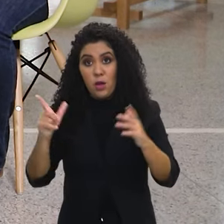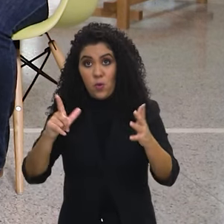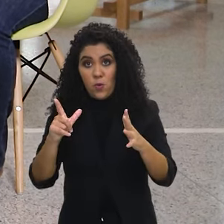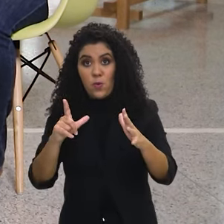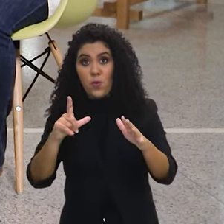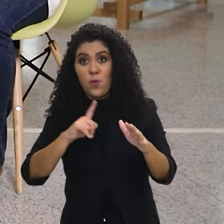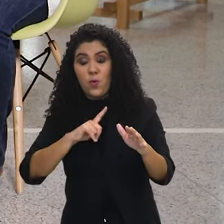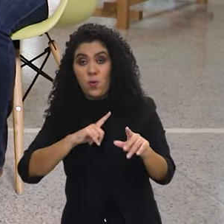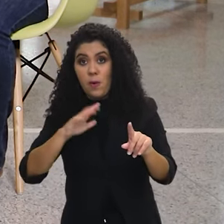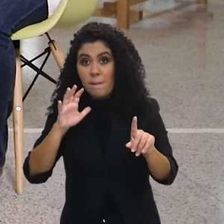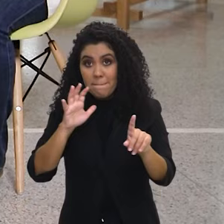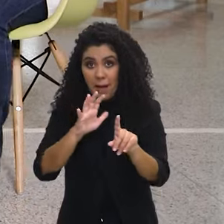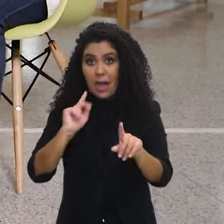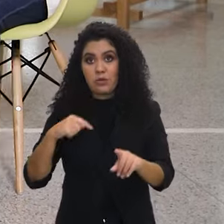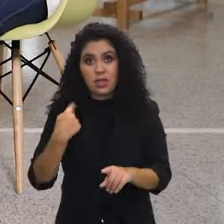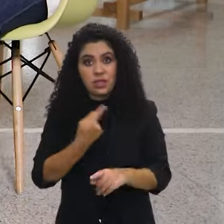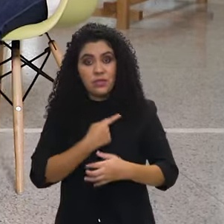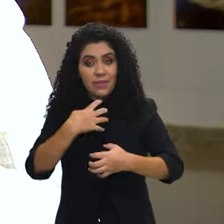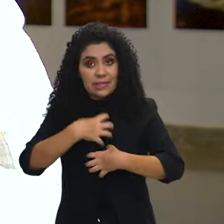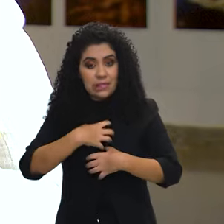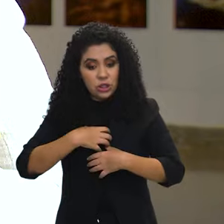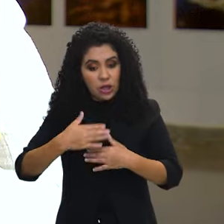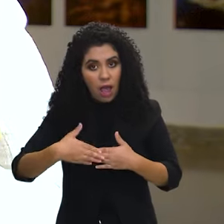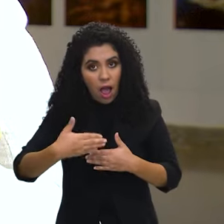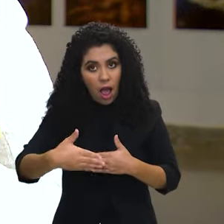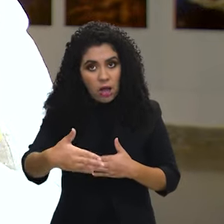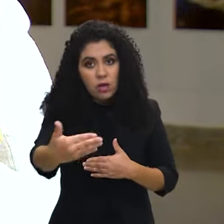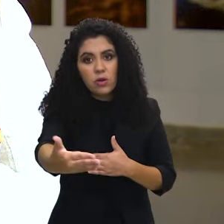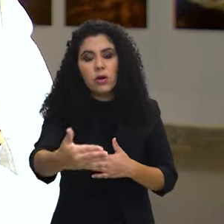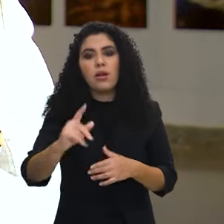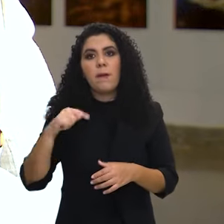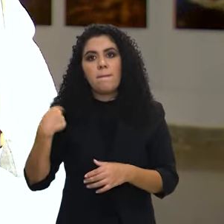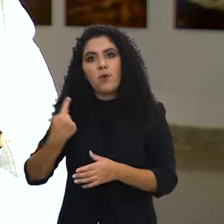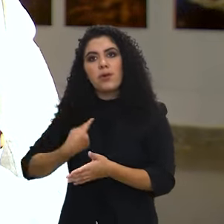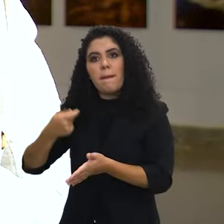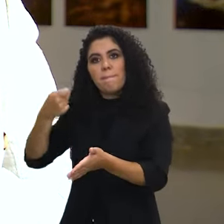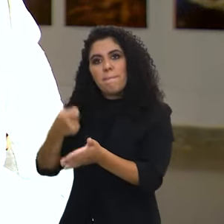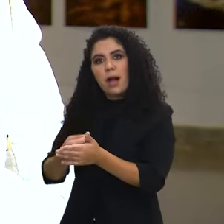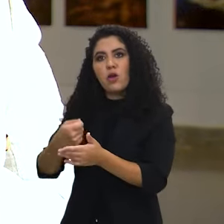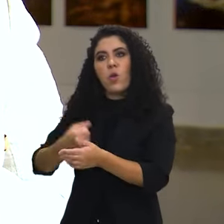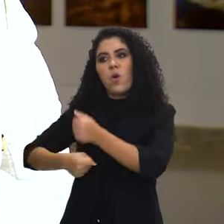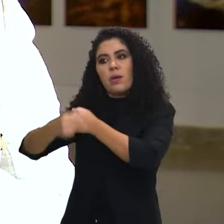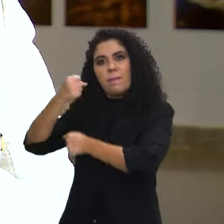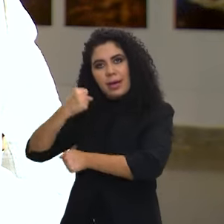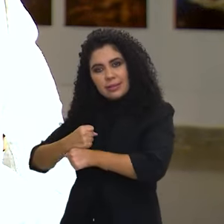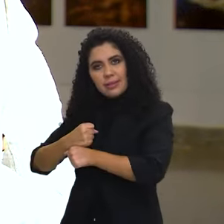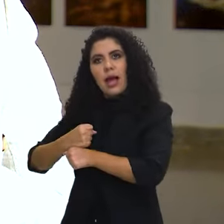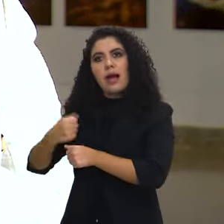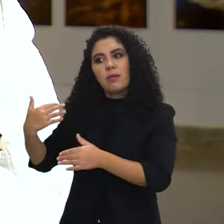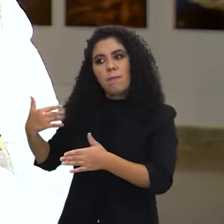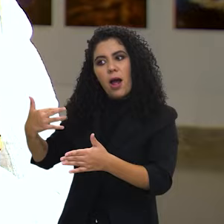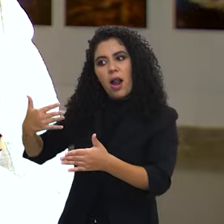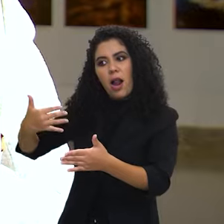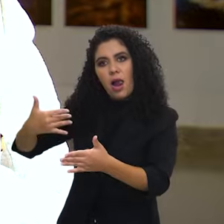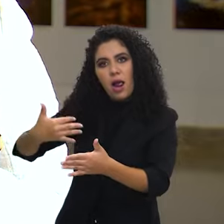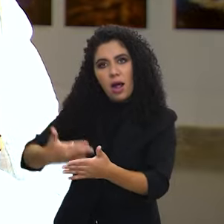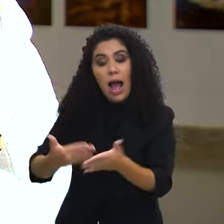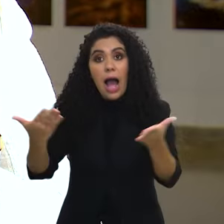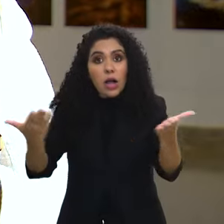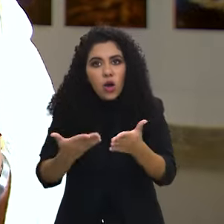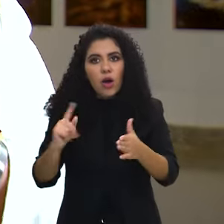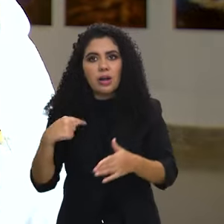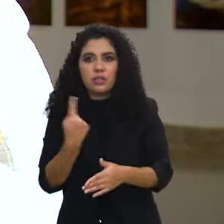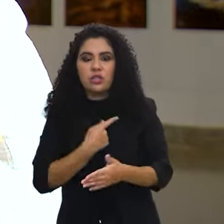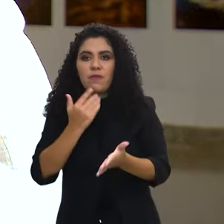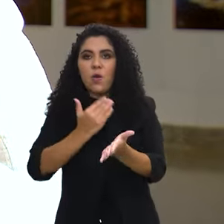a sentir agora né porque eu acho que a gente pagou o final do ano pagou o ano inteiro e agora que vai começar a ver os